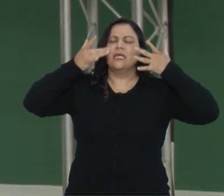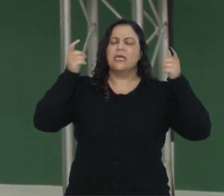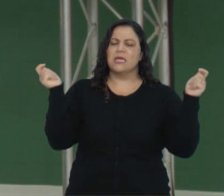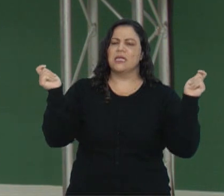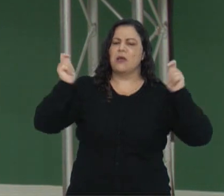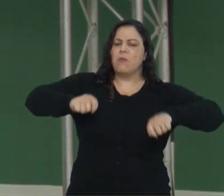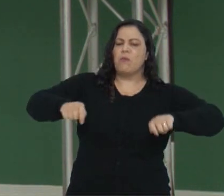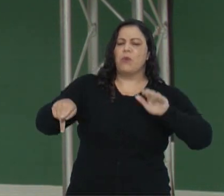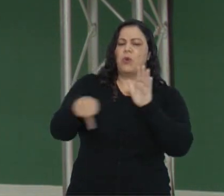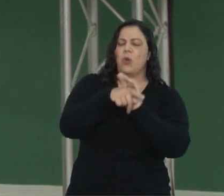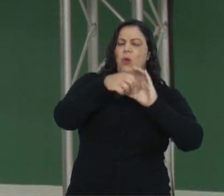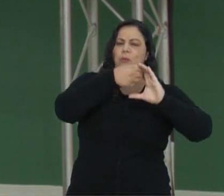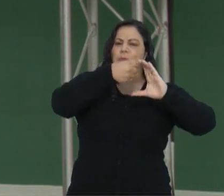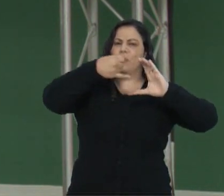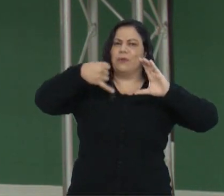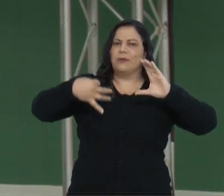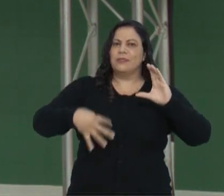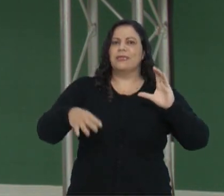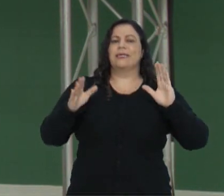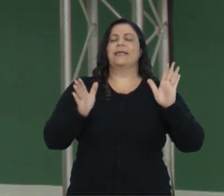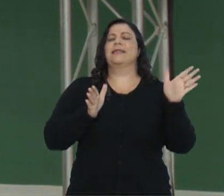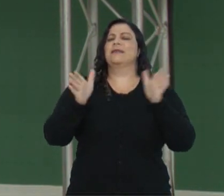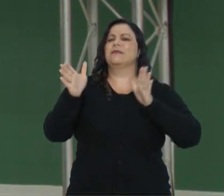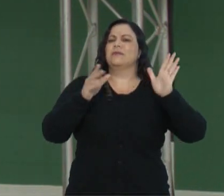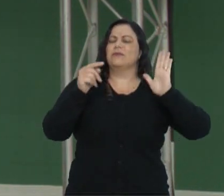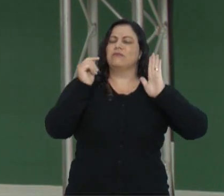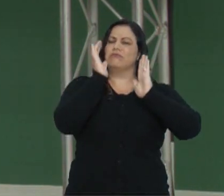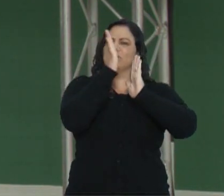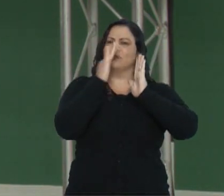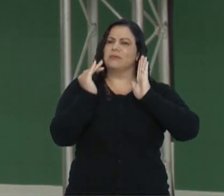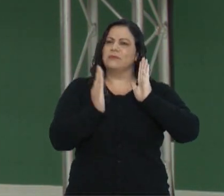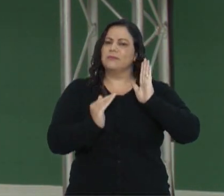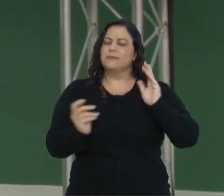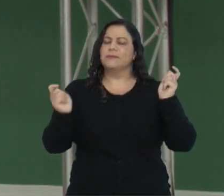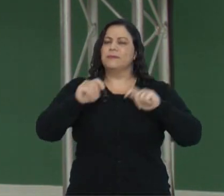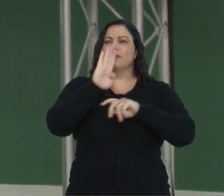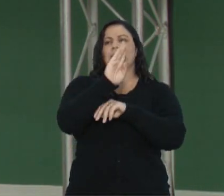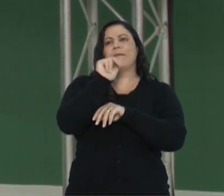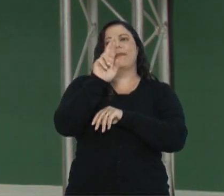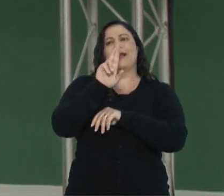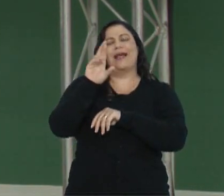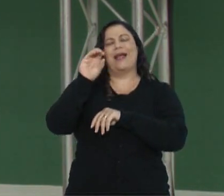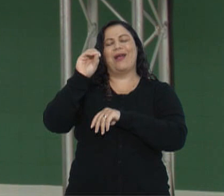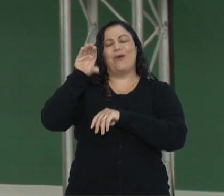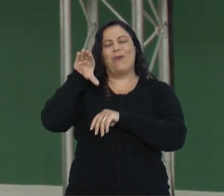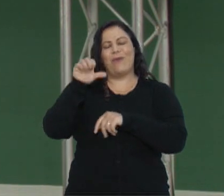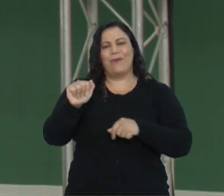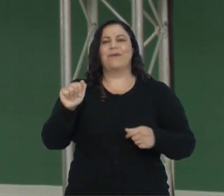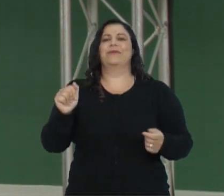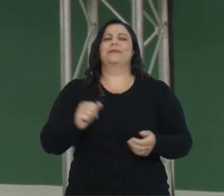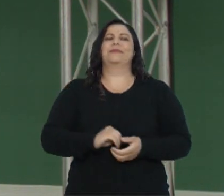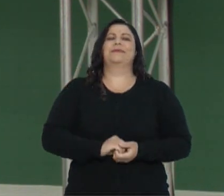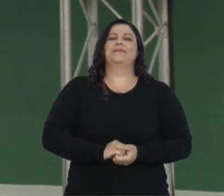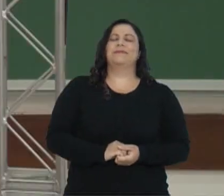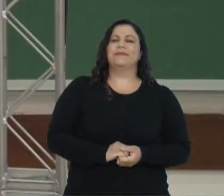vocês ainda lembram, a gente estudou, né, nas aulas 6 e 7, a característica dramática que o barroco